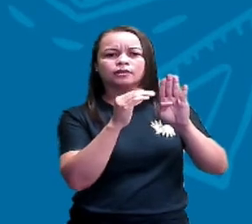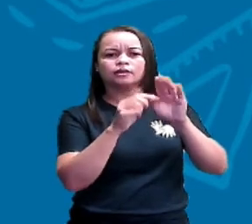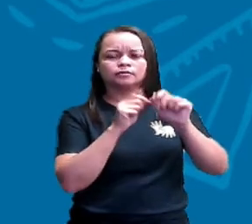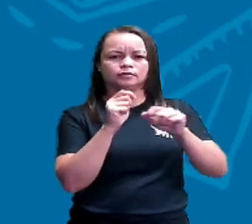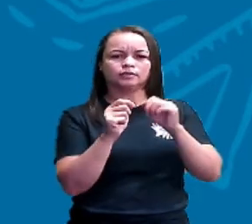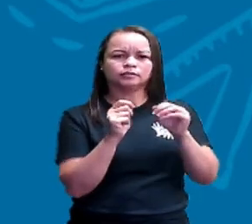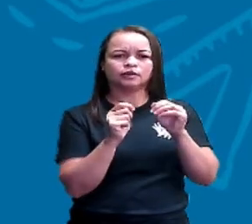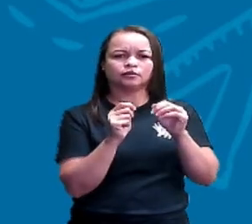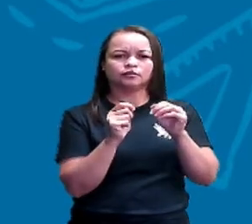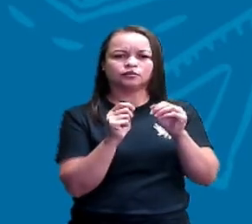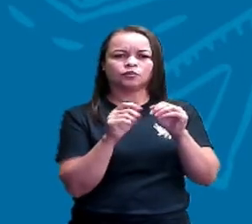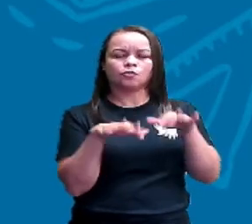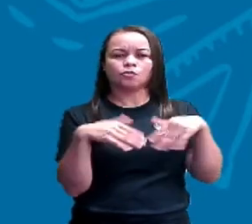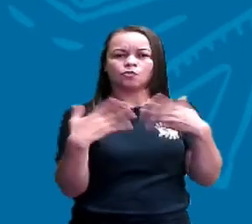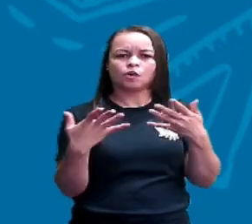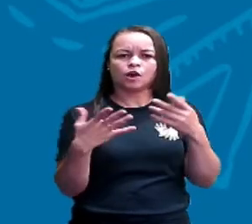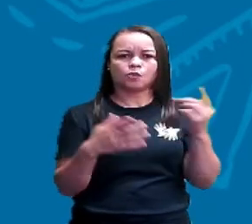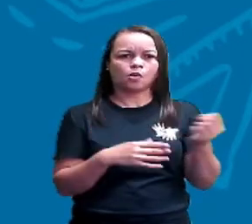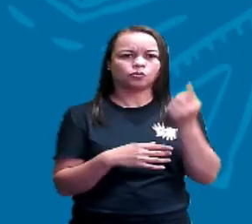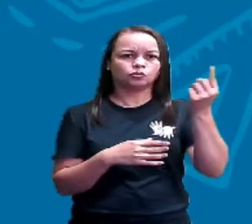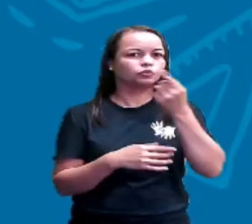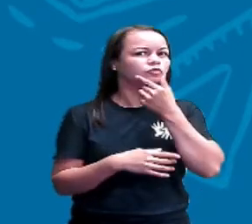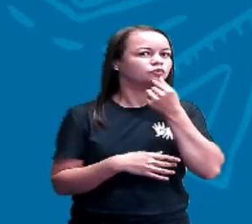qual altura?